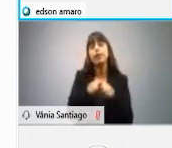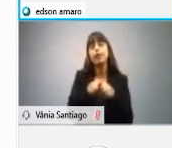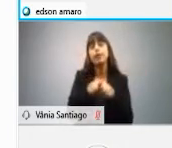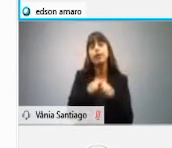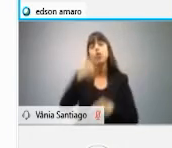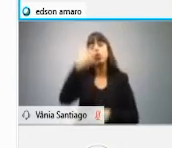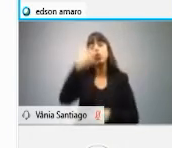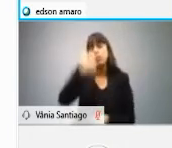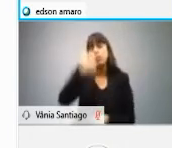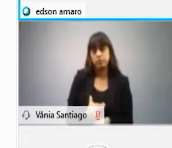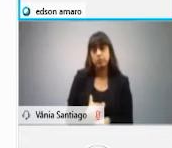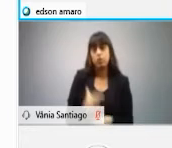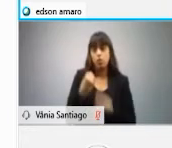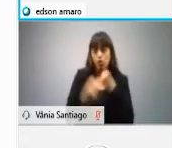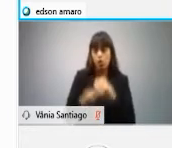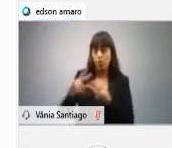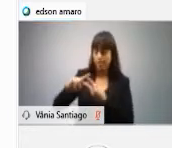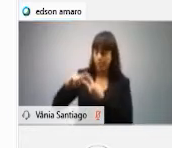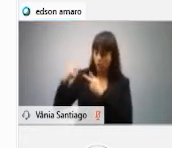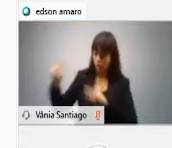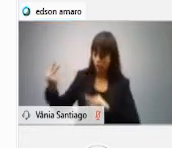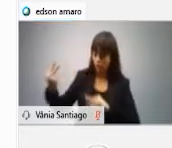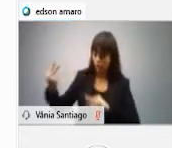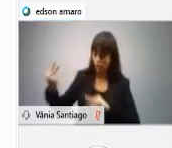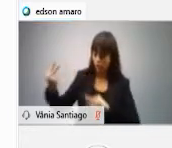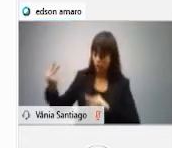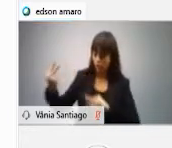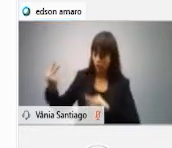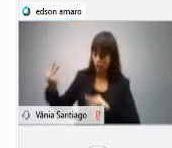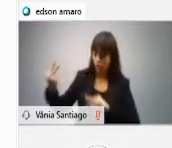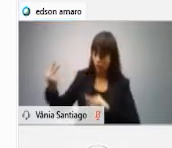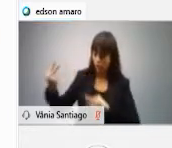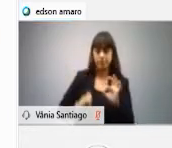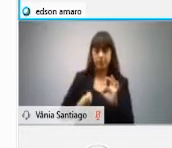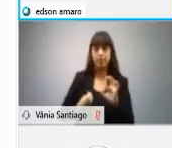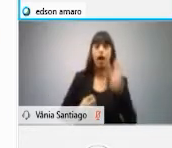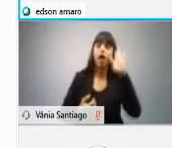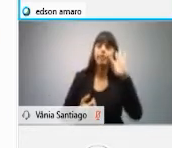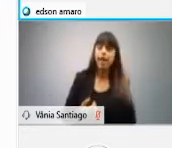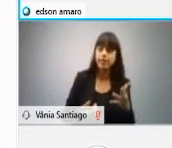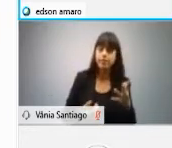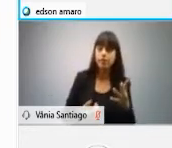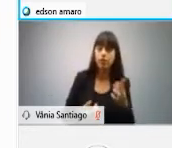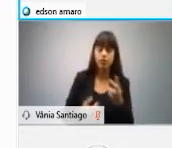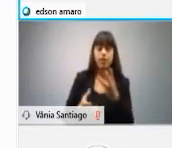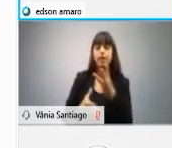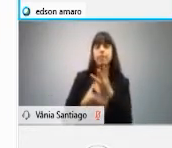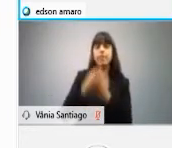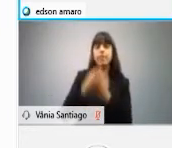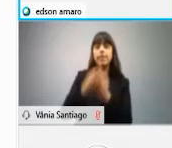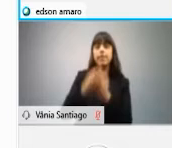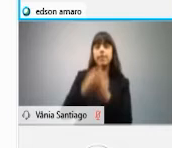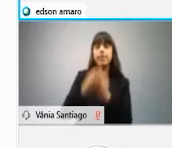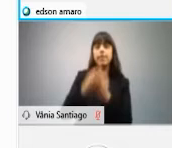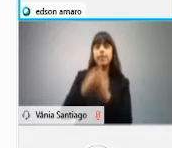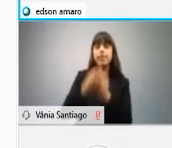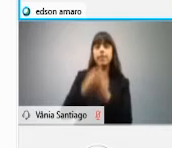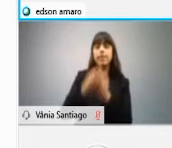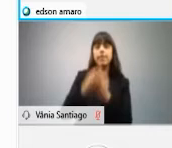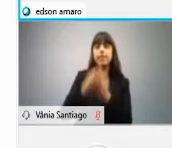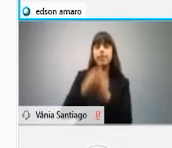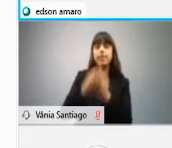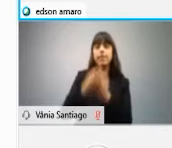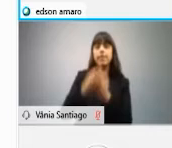seu componente biológico, o contexto onde você está, as decisões que você toma. Esses 3 eixos hoje são mapeados,